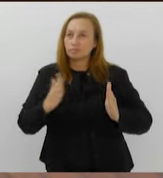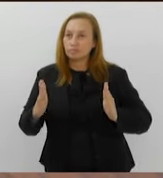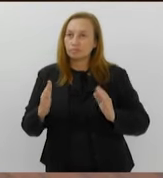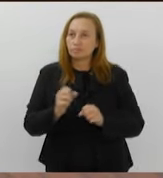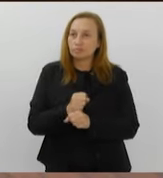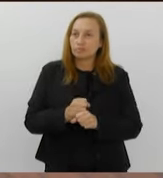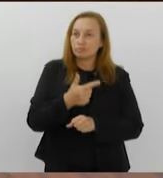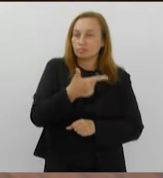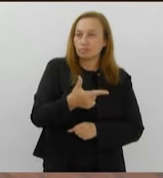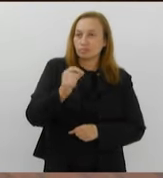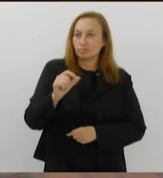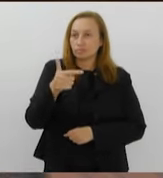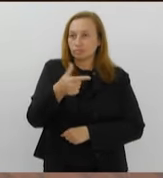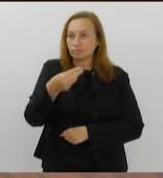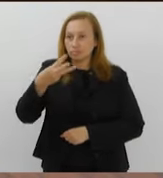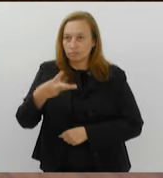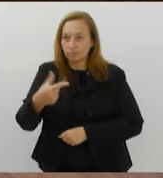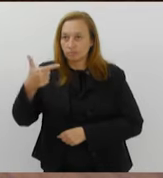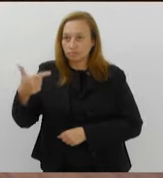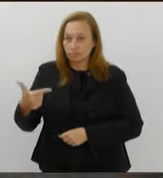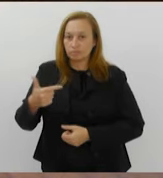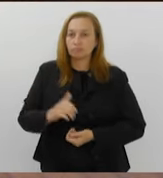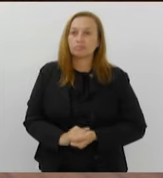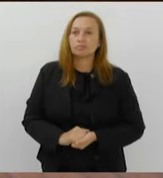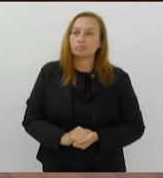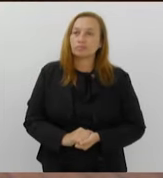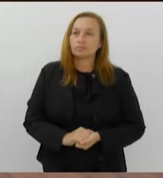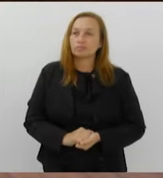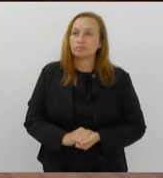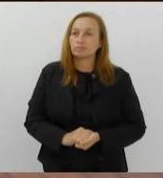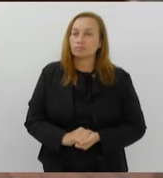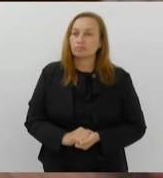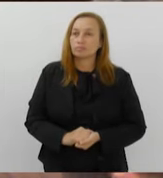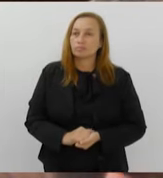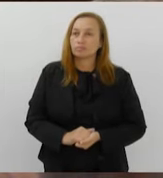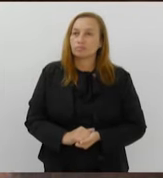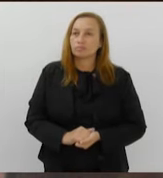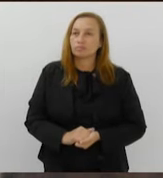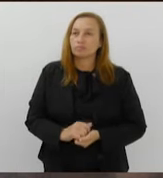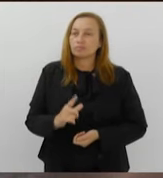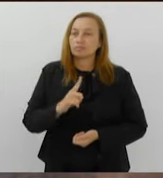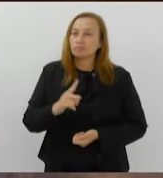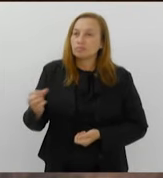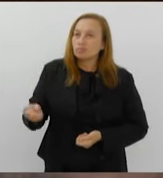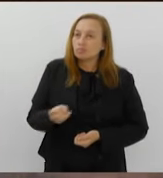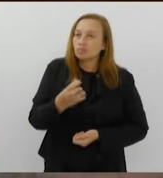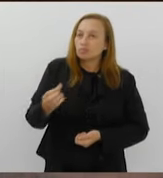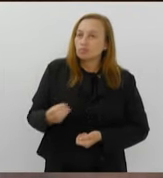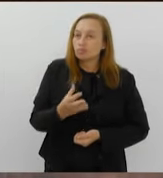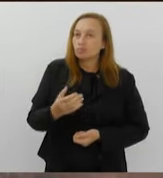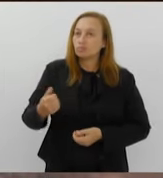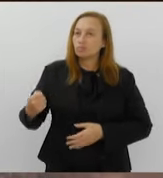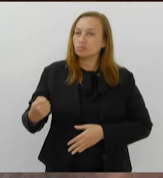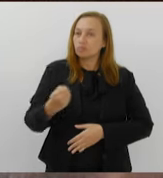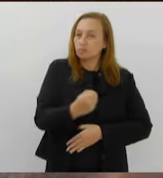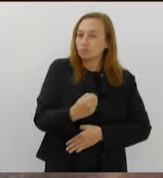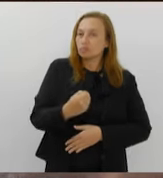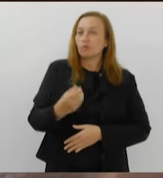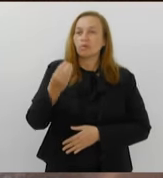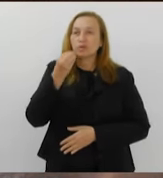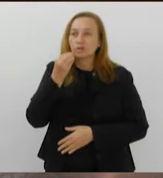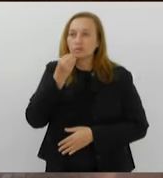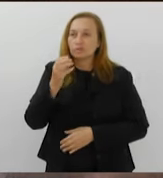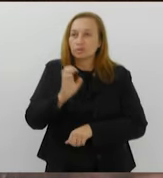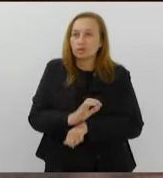de 2032 para atrair, não é, novos empregos e oportunidades para o Estado do